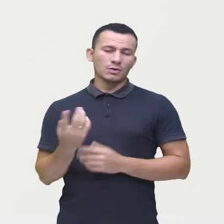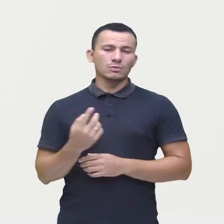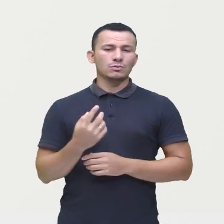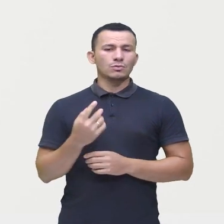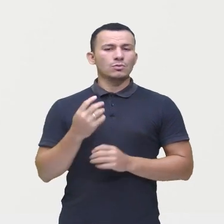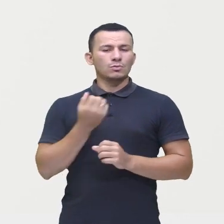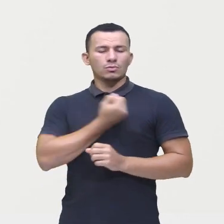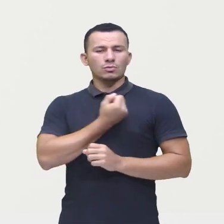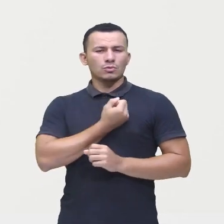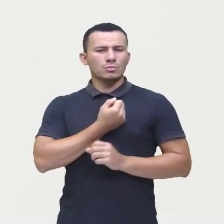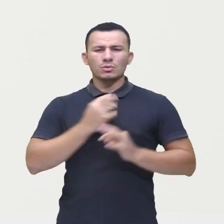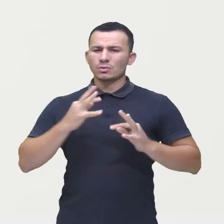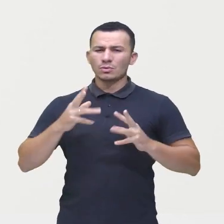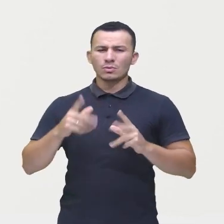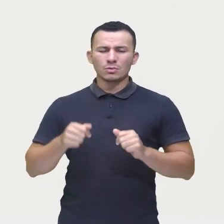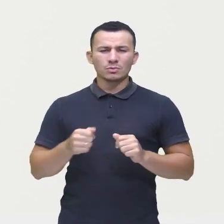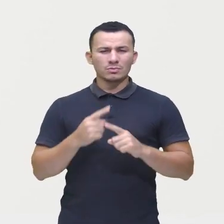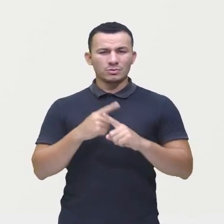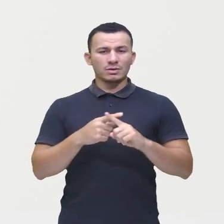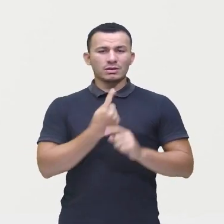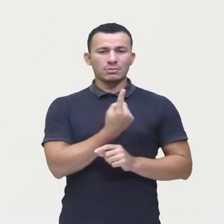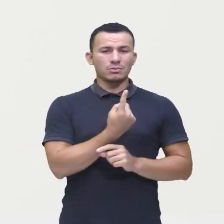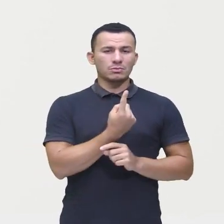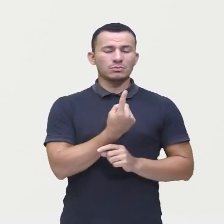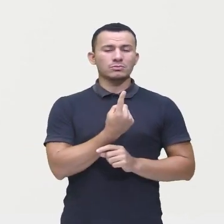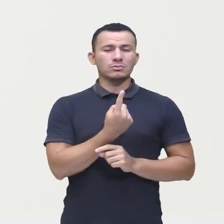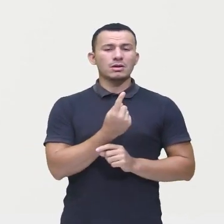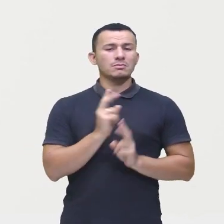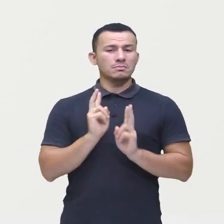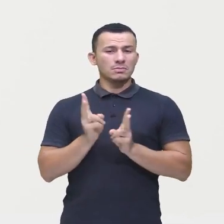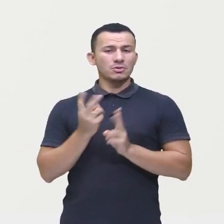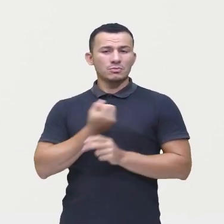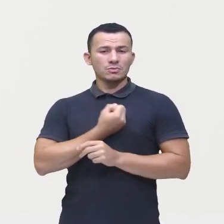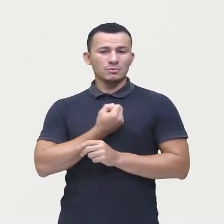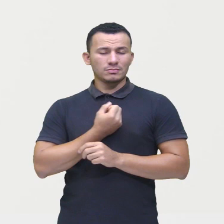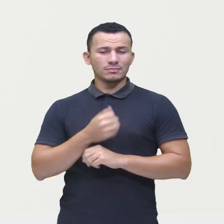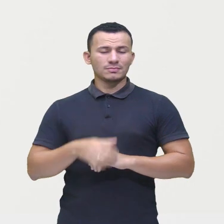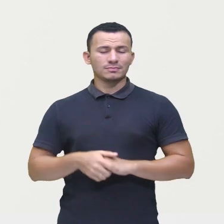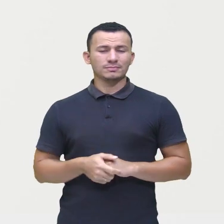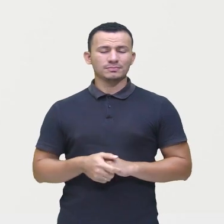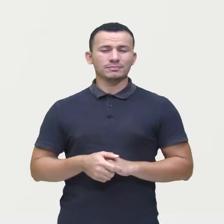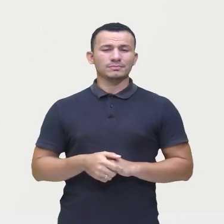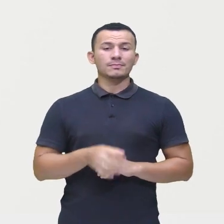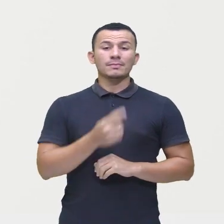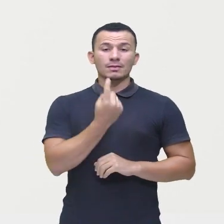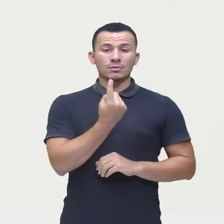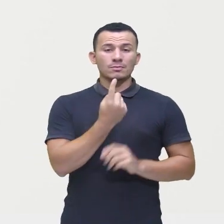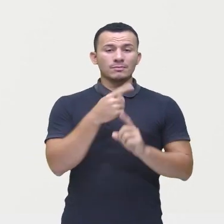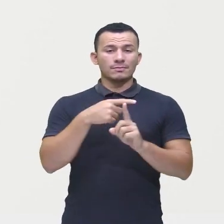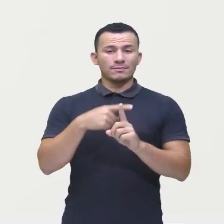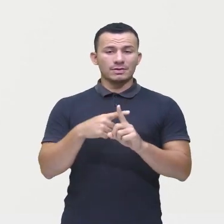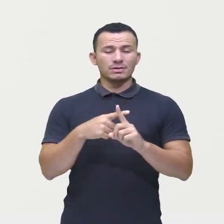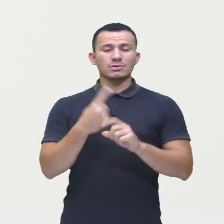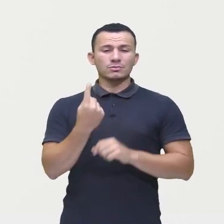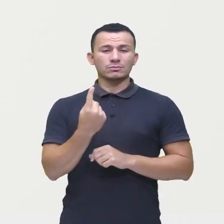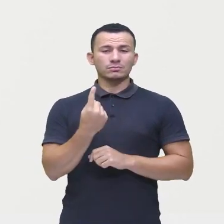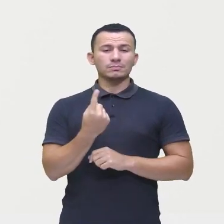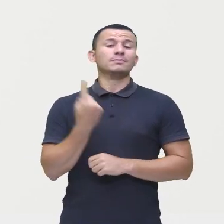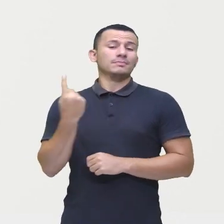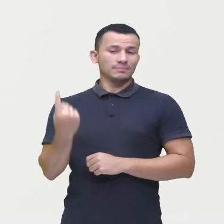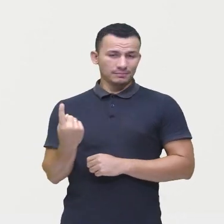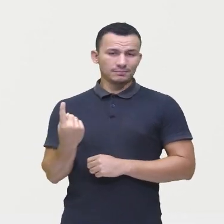1 volta a ser ele mesmo. Ok? Por último, 1 vezes 1, que é o próprio